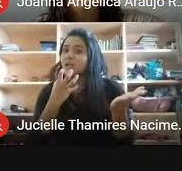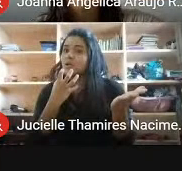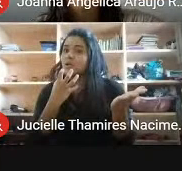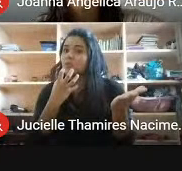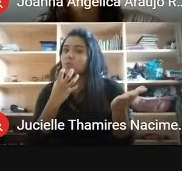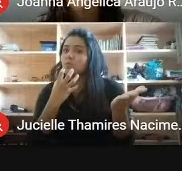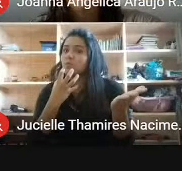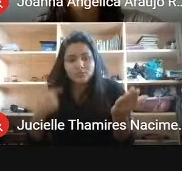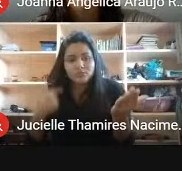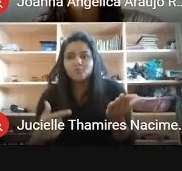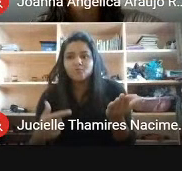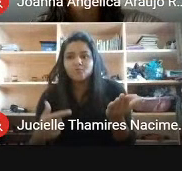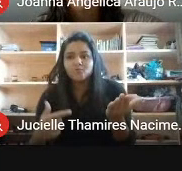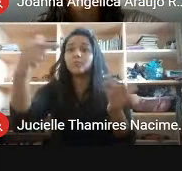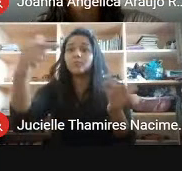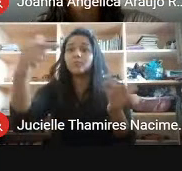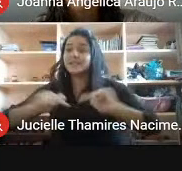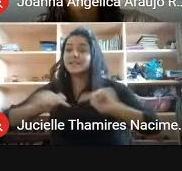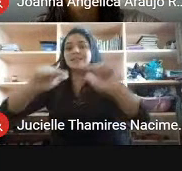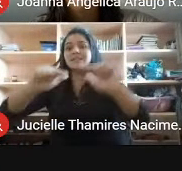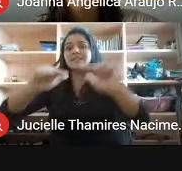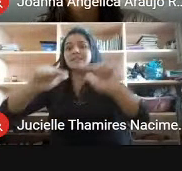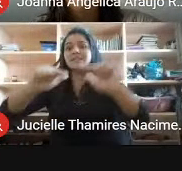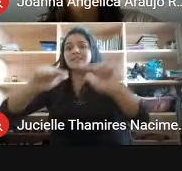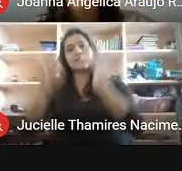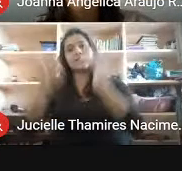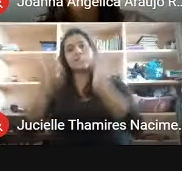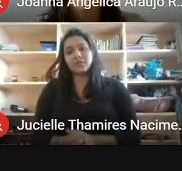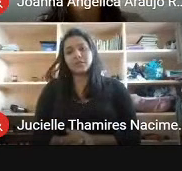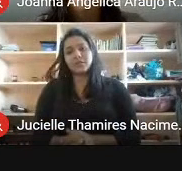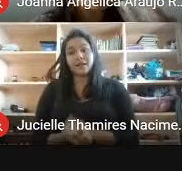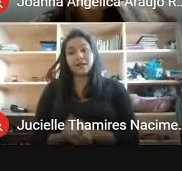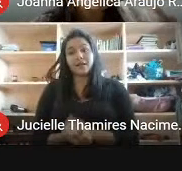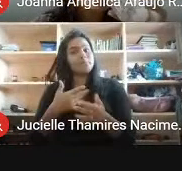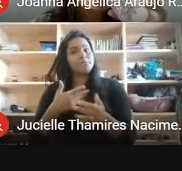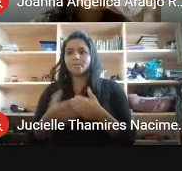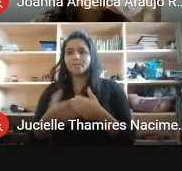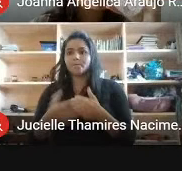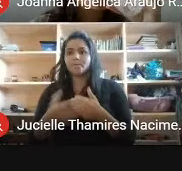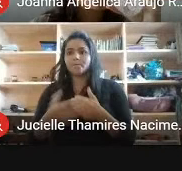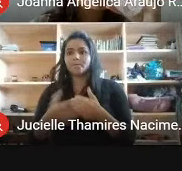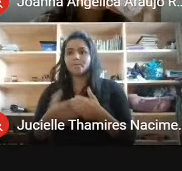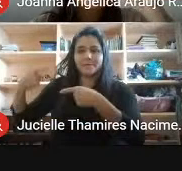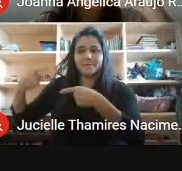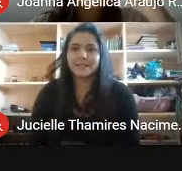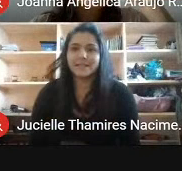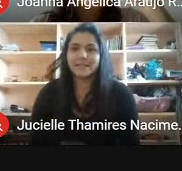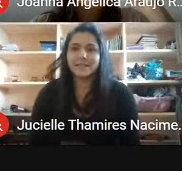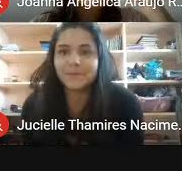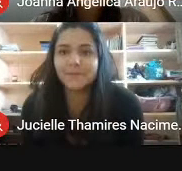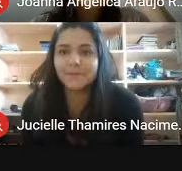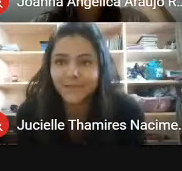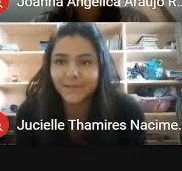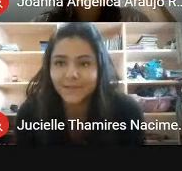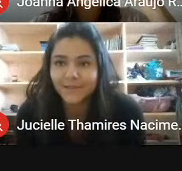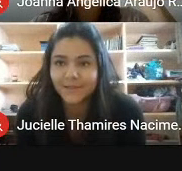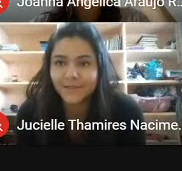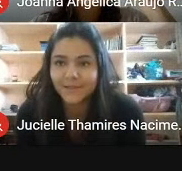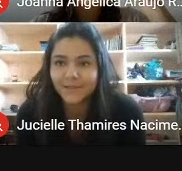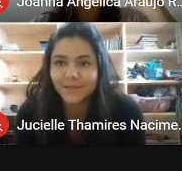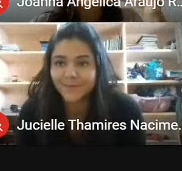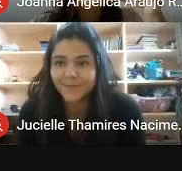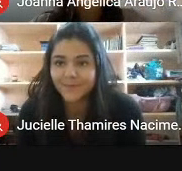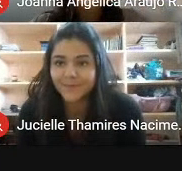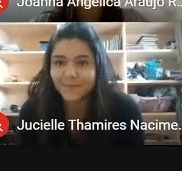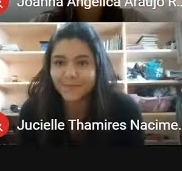da Paraíba. Hoje mesmo eu troquei uma ideia com o Soraya sobre a possibilidade da gente pensar em agendas dessa ordem, passado aí esse